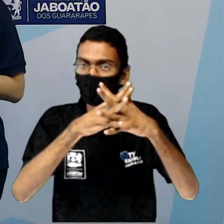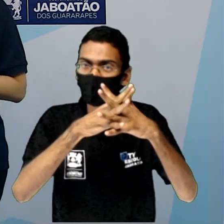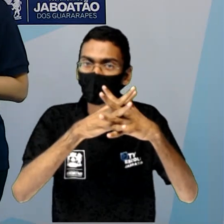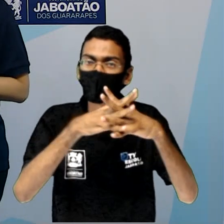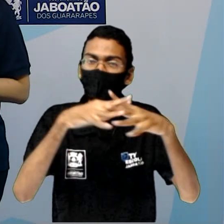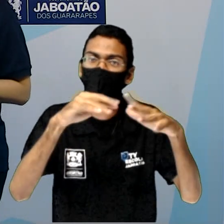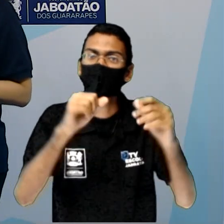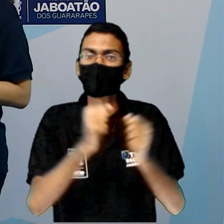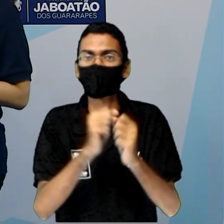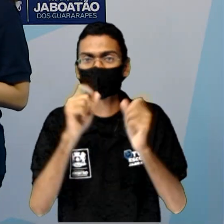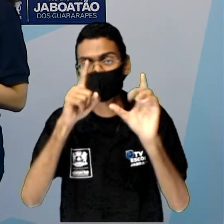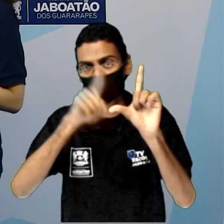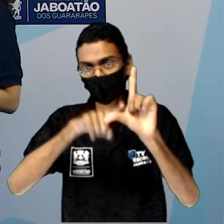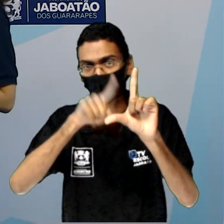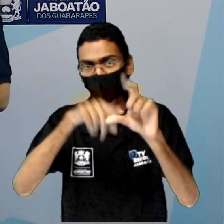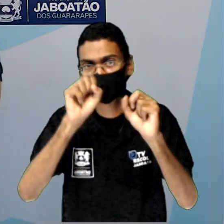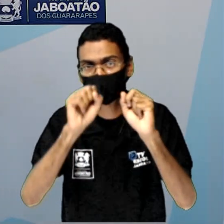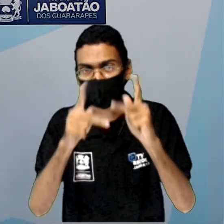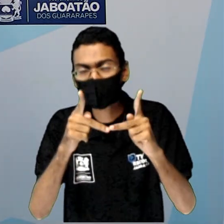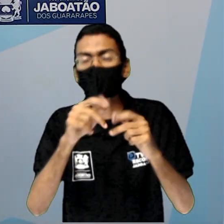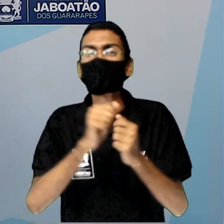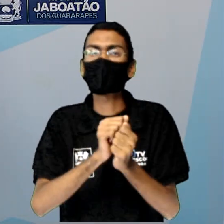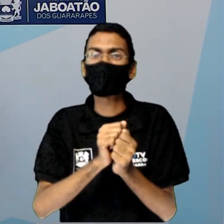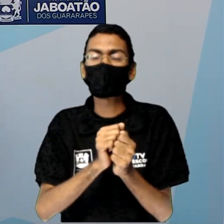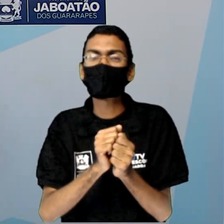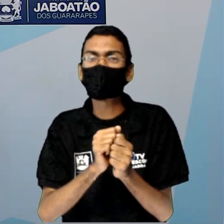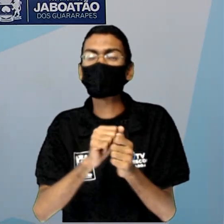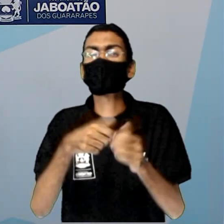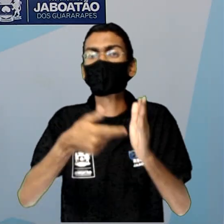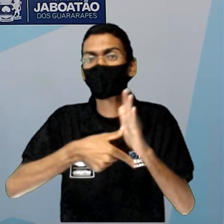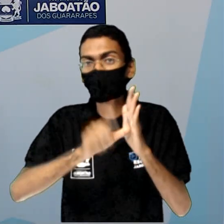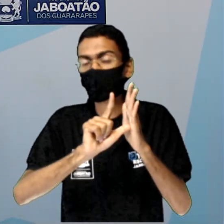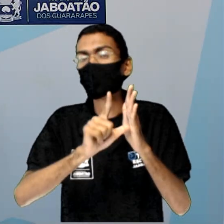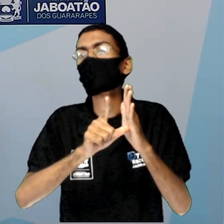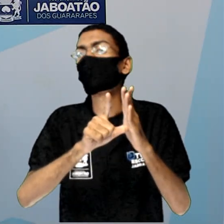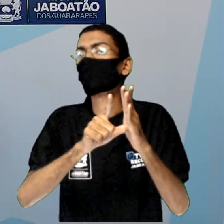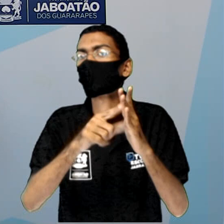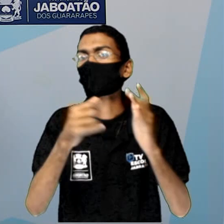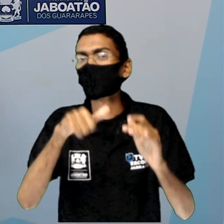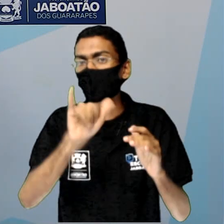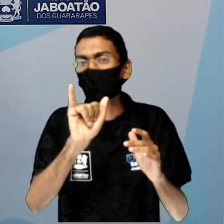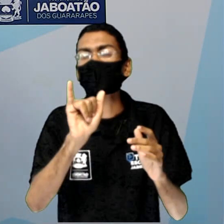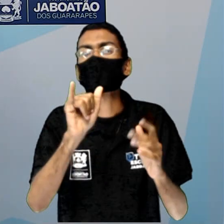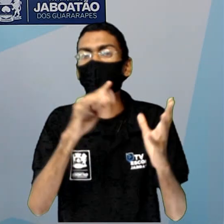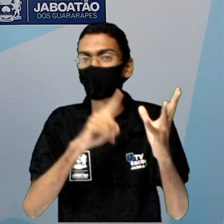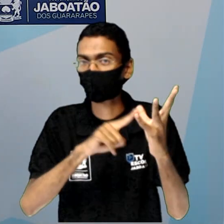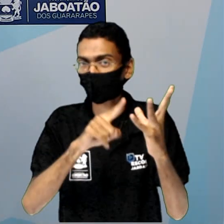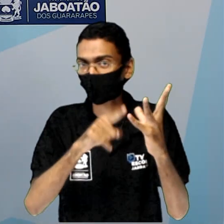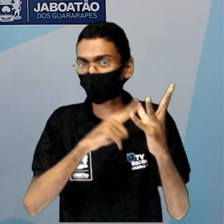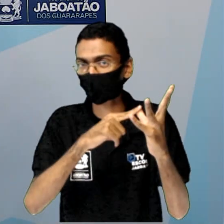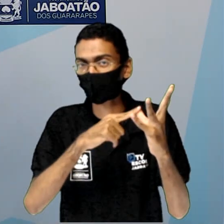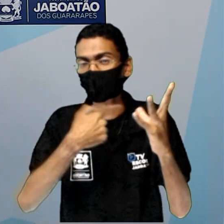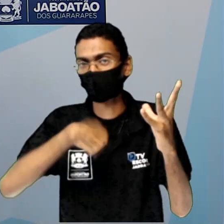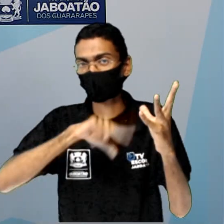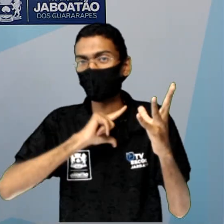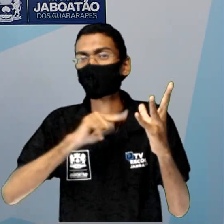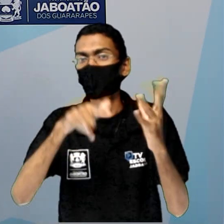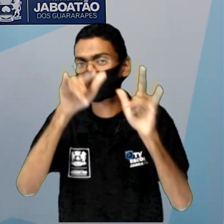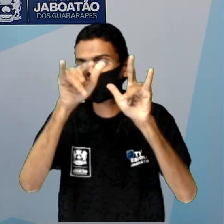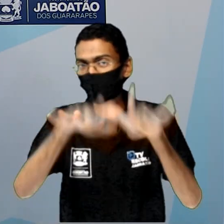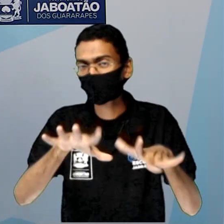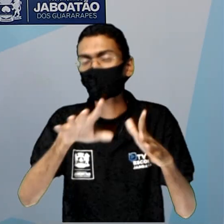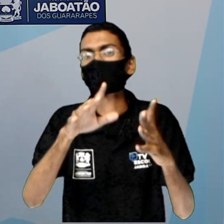for uma consoante. Porque se antes do Y a letra for uma vogal, a gente vai deixar o Y